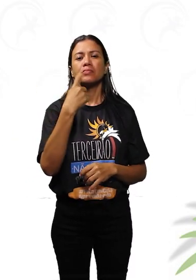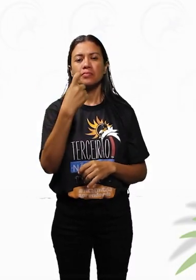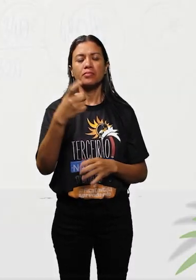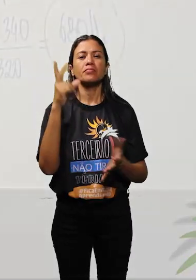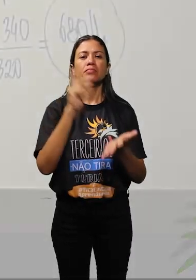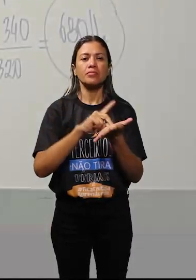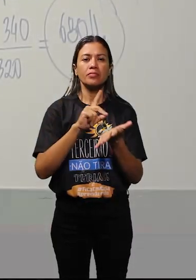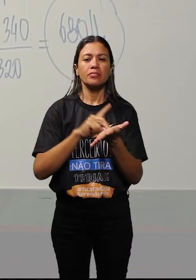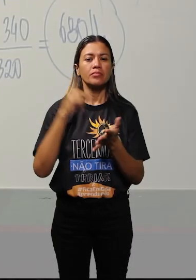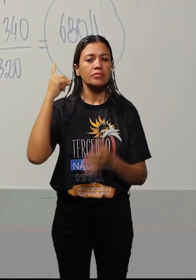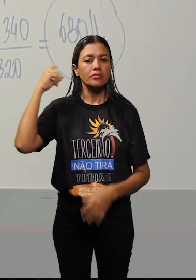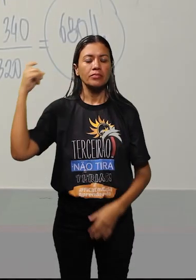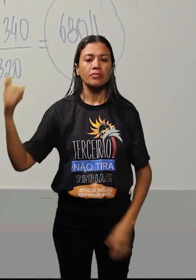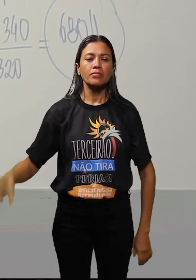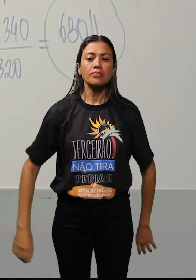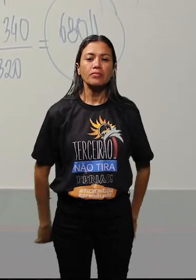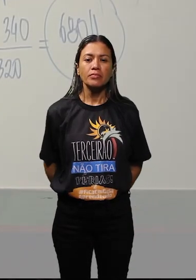som.